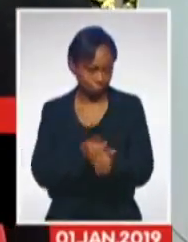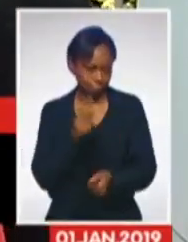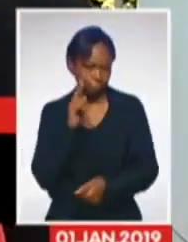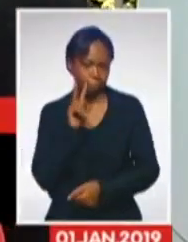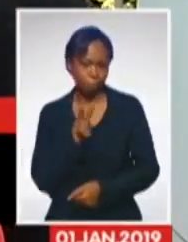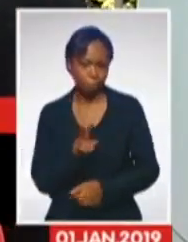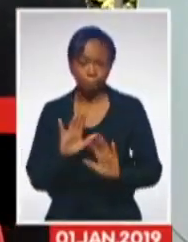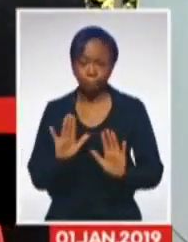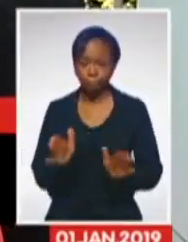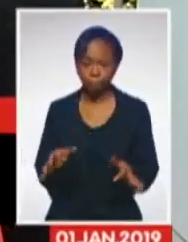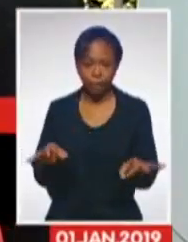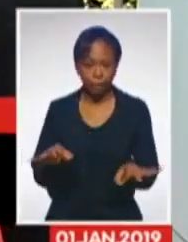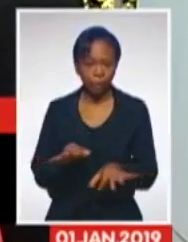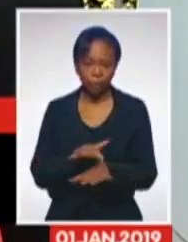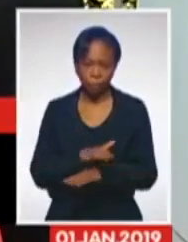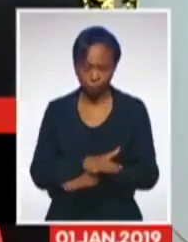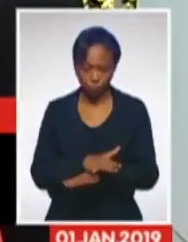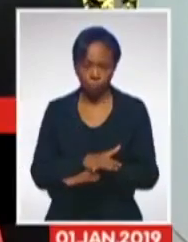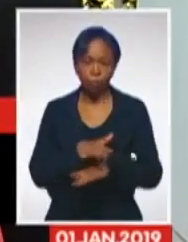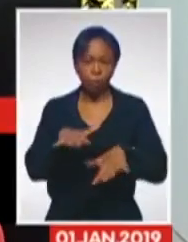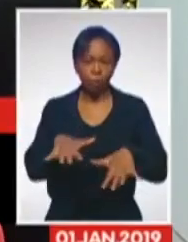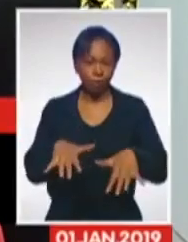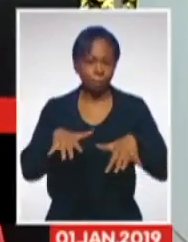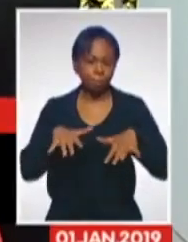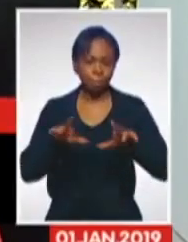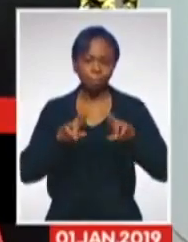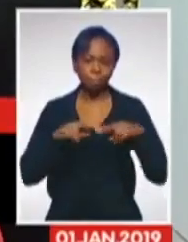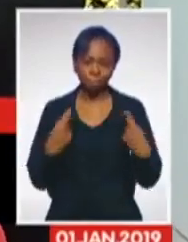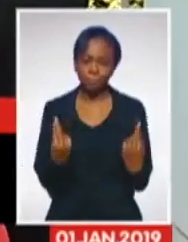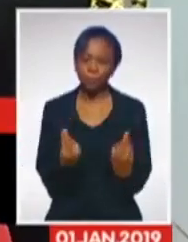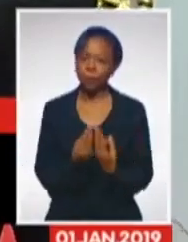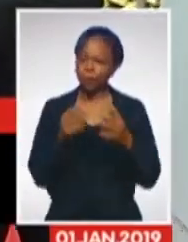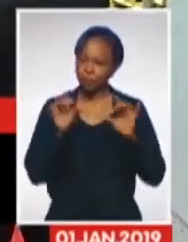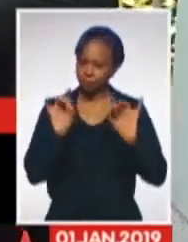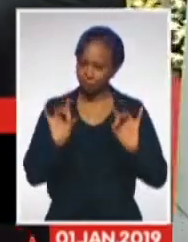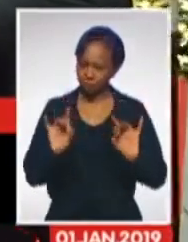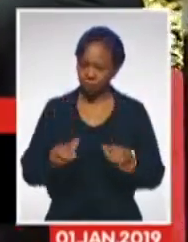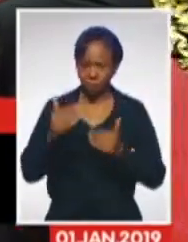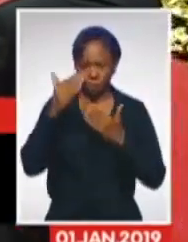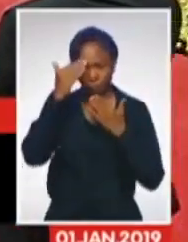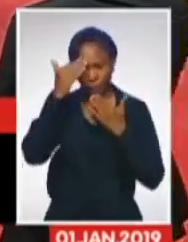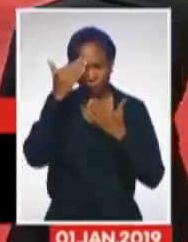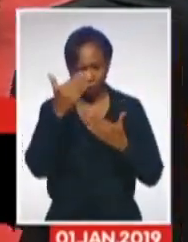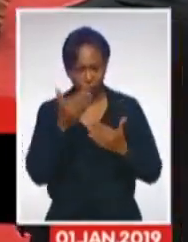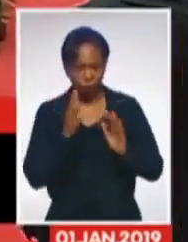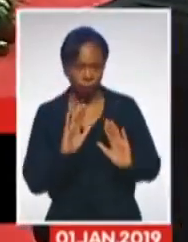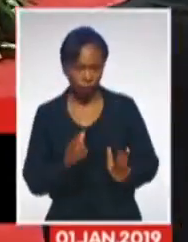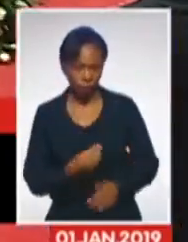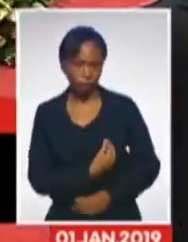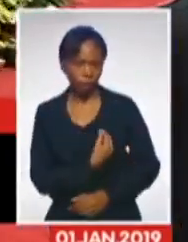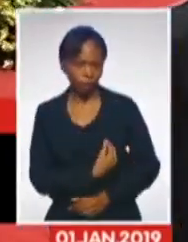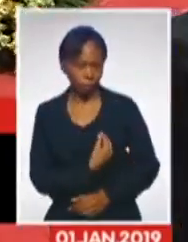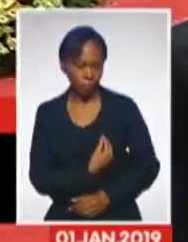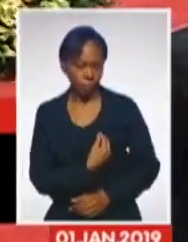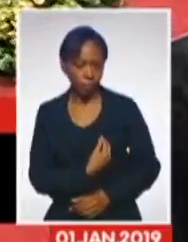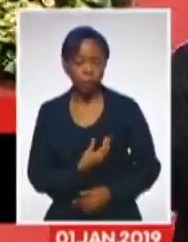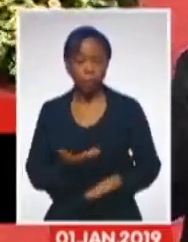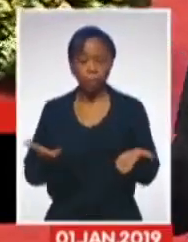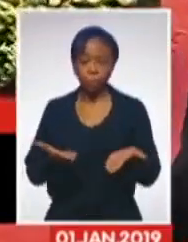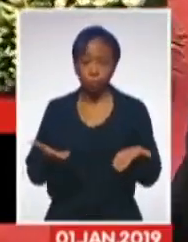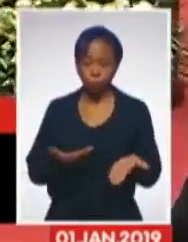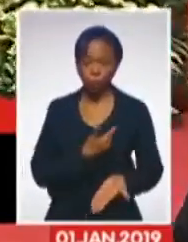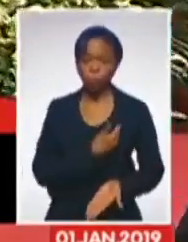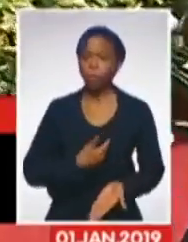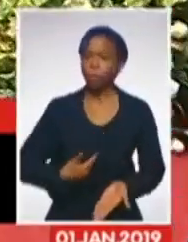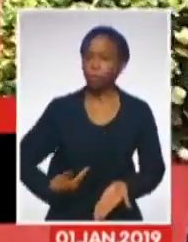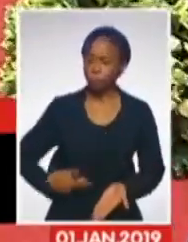o encerramento da sessão legislativa extraordinária, agradeceu aos presentes e agora tanto o governador eleito Romeu Zema